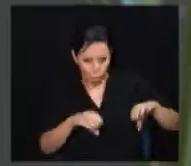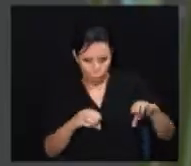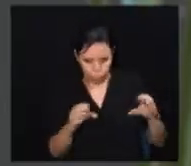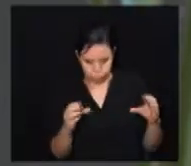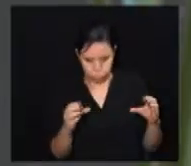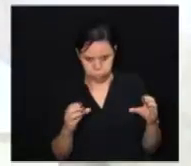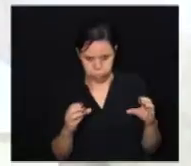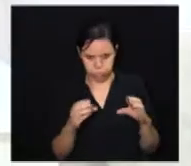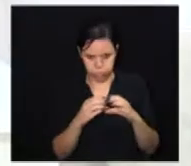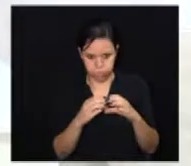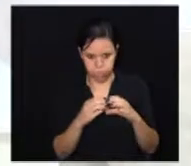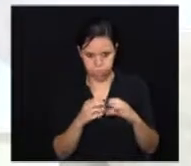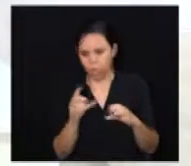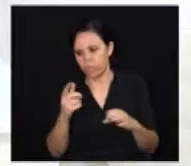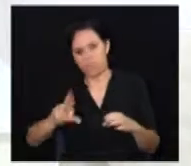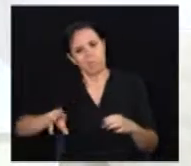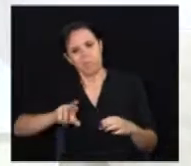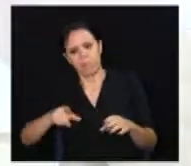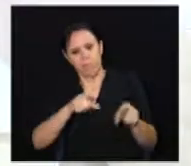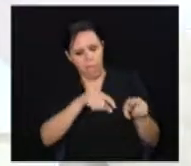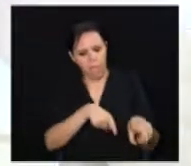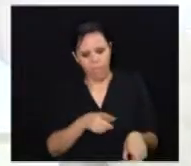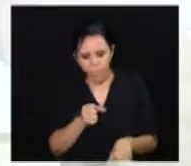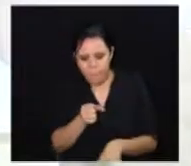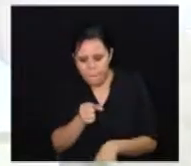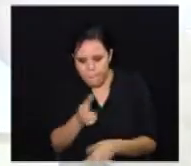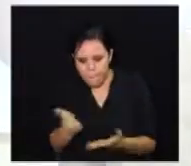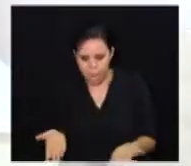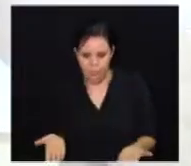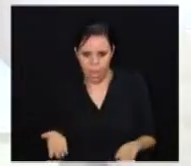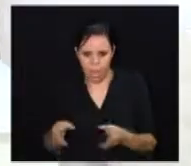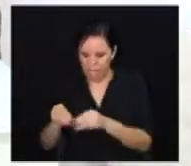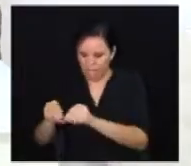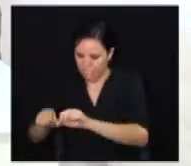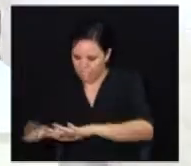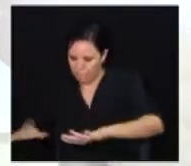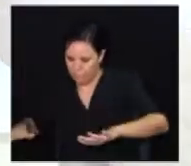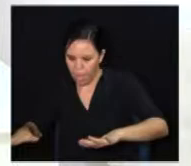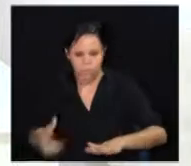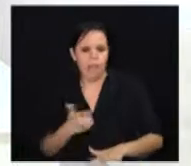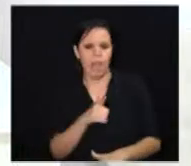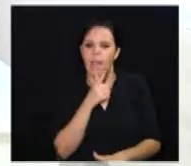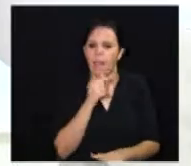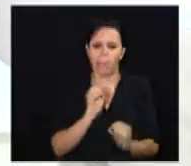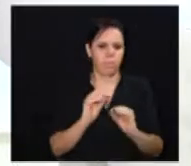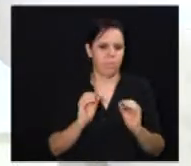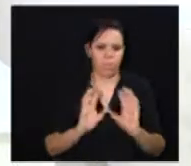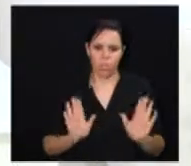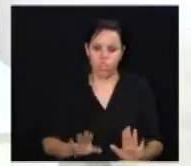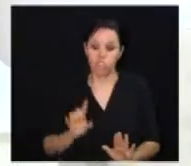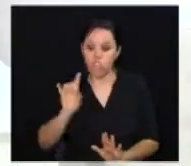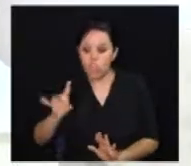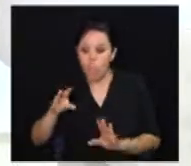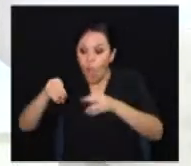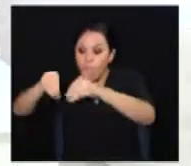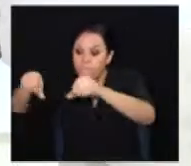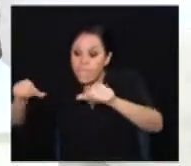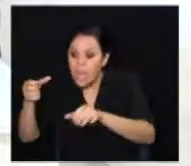não seja caipira, ela fica um pouco mais esbranquiçada. Bom, misturei tudo, não vai nem água também? Nem água. É só a farinha e a